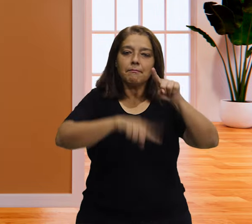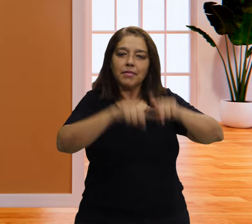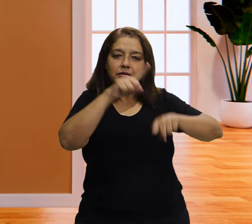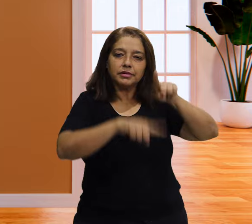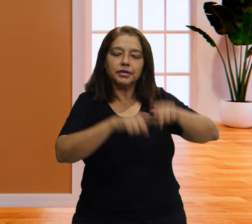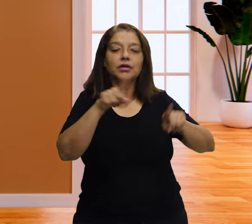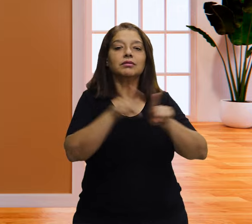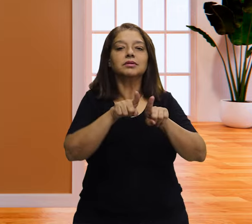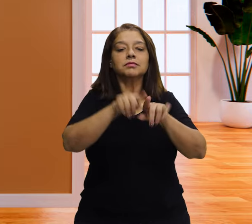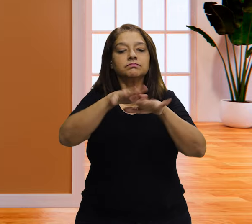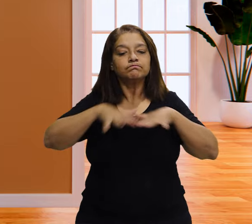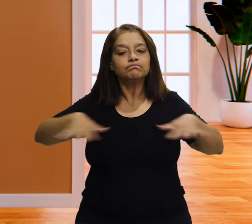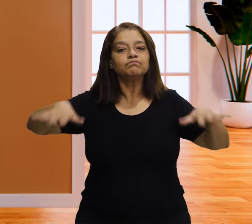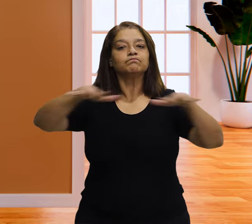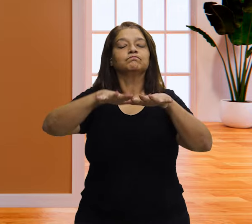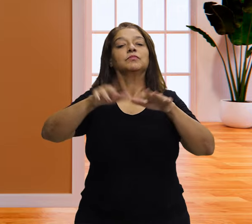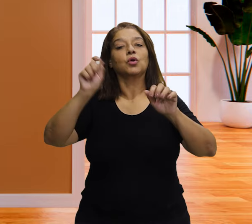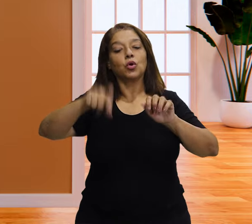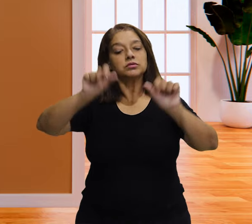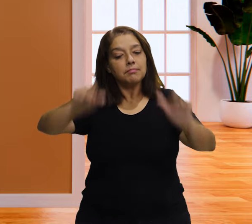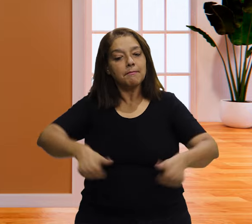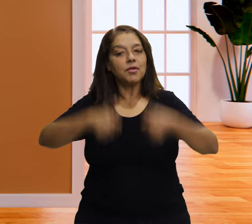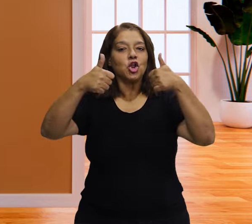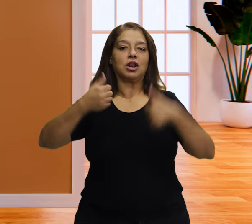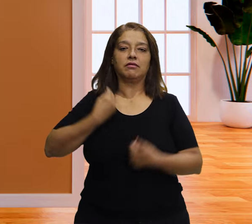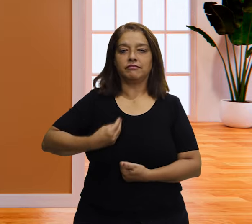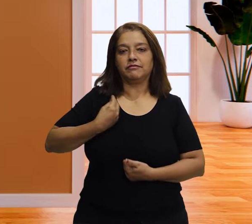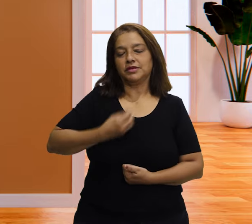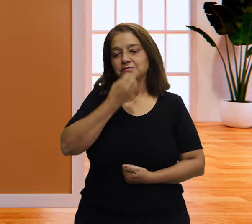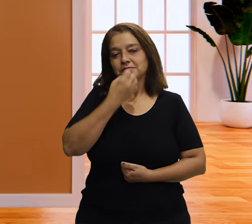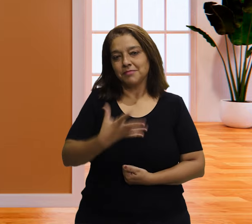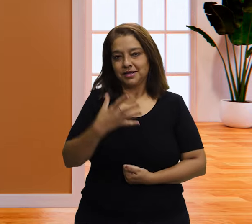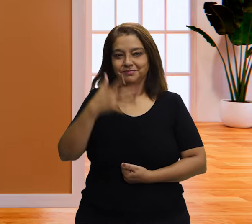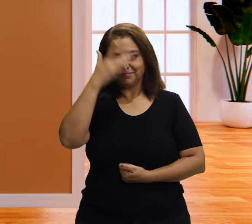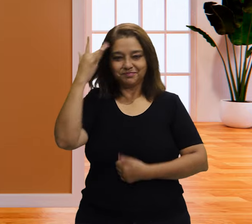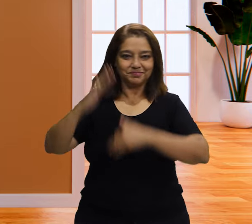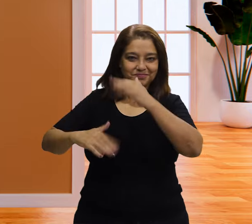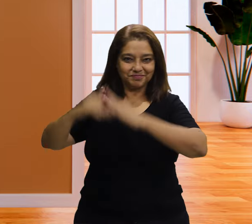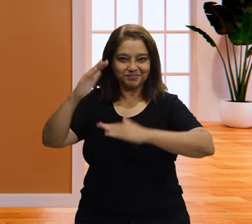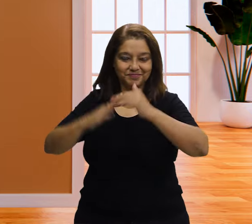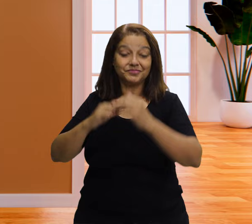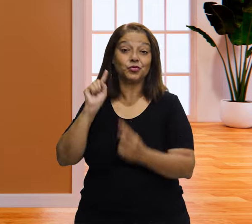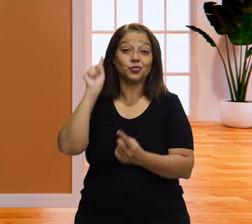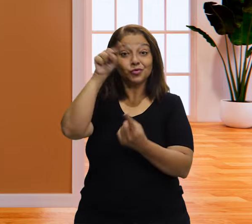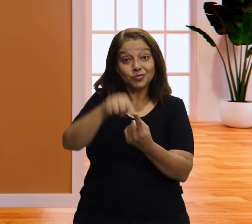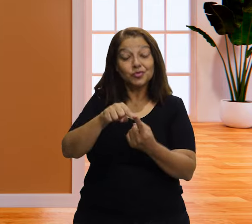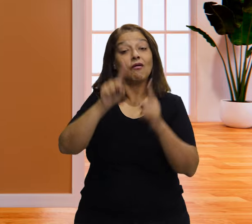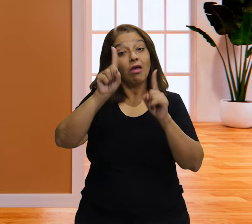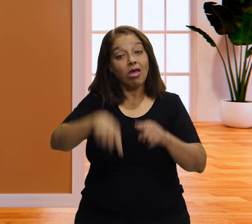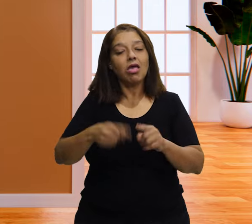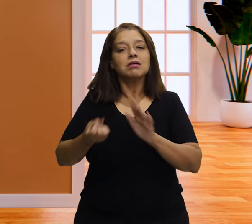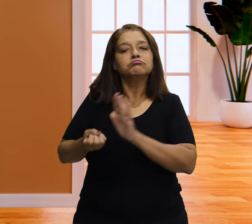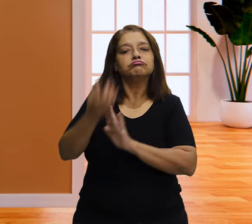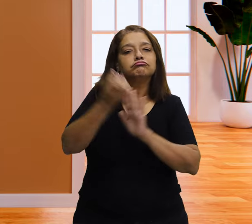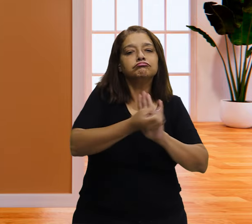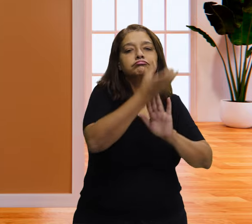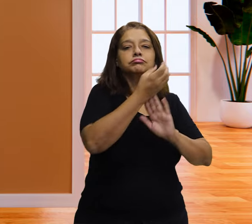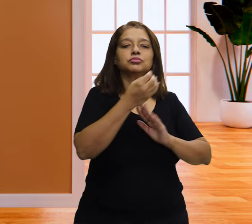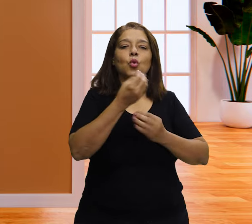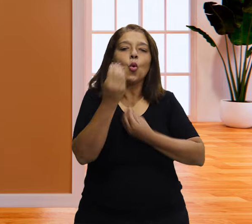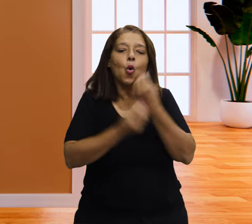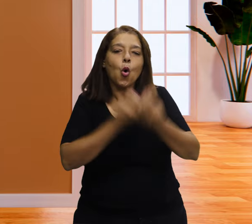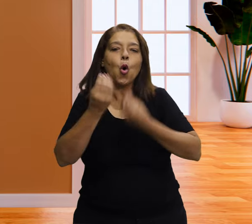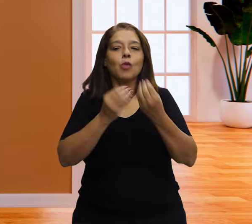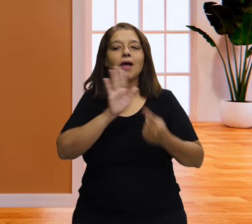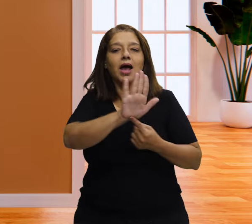O objetivo é criar condições que se ajustem às necessidades das pessoas, evitando lesões,